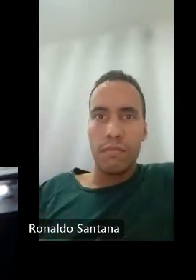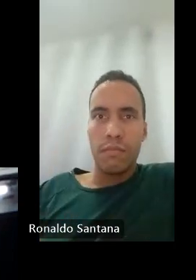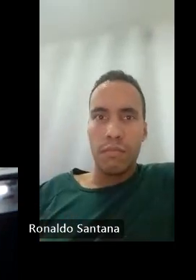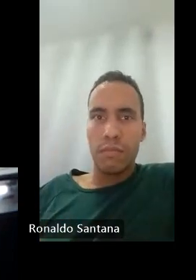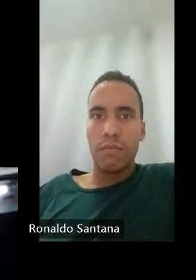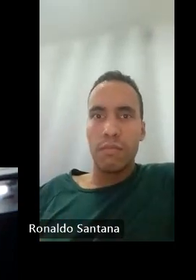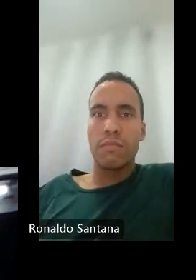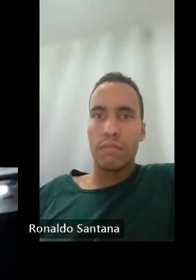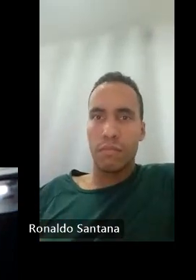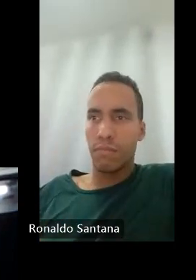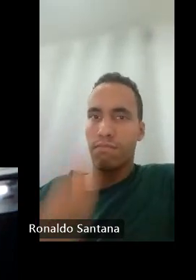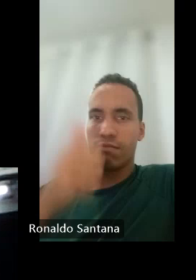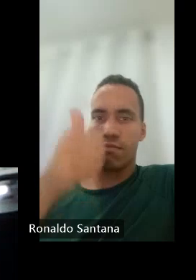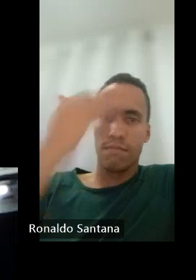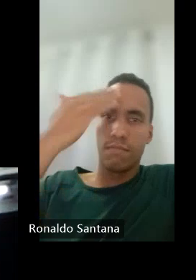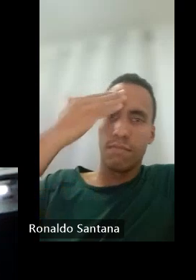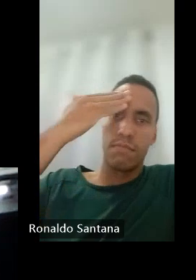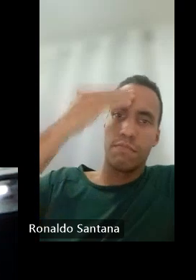Bom?